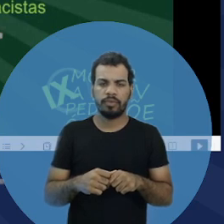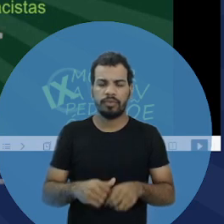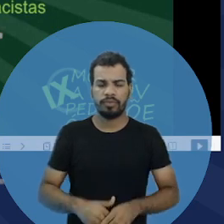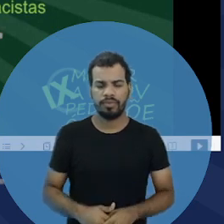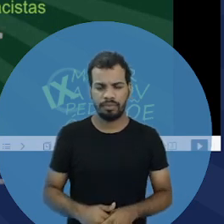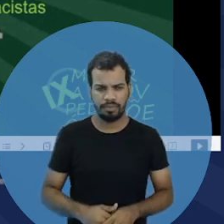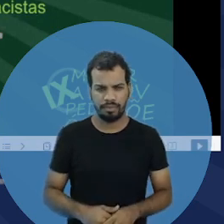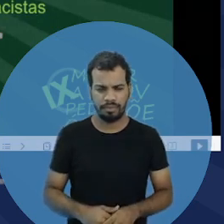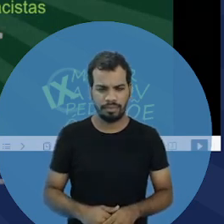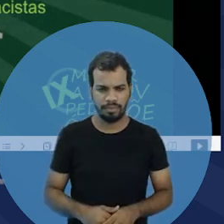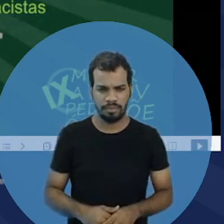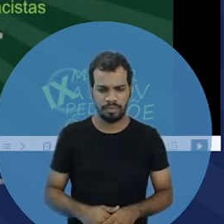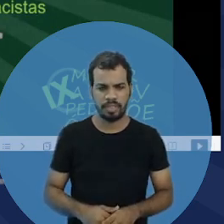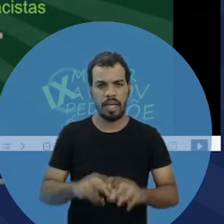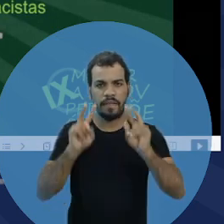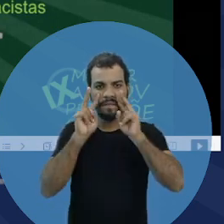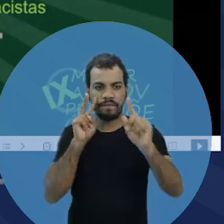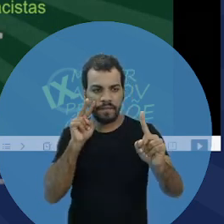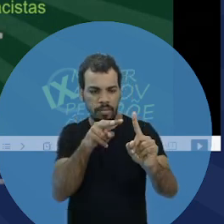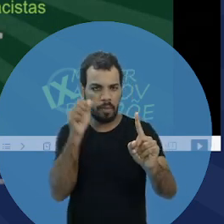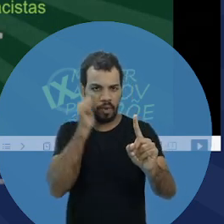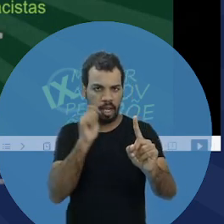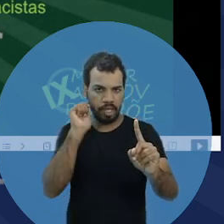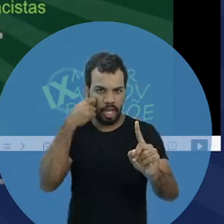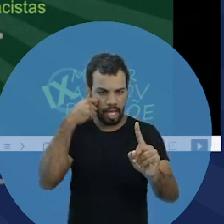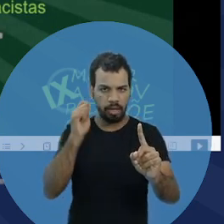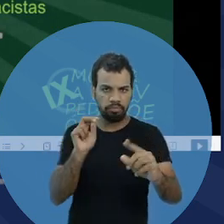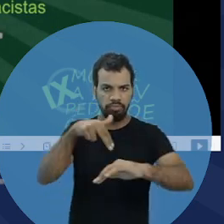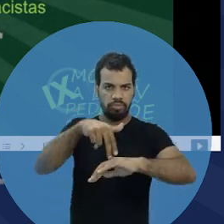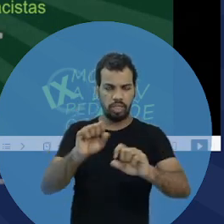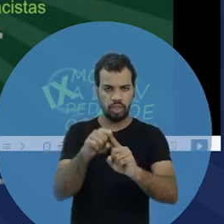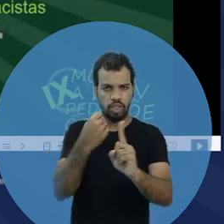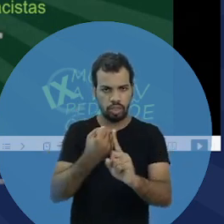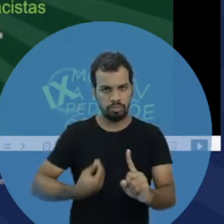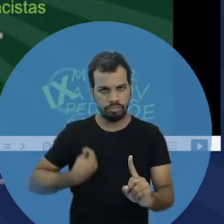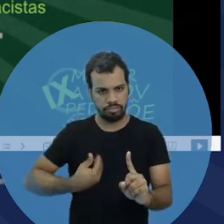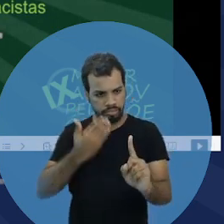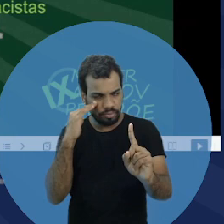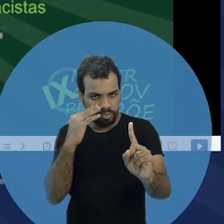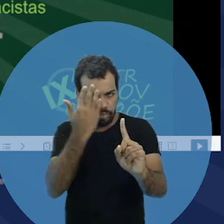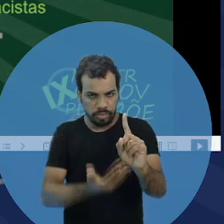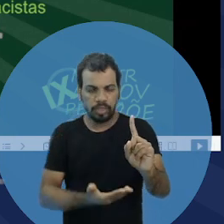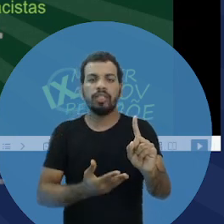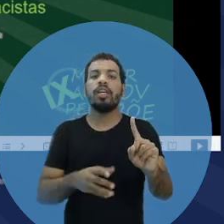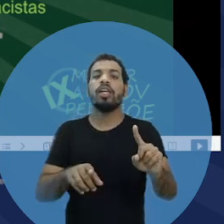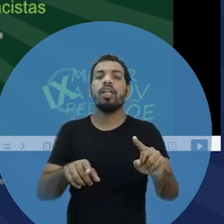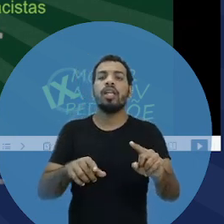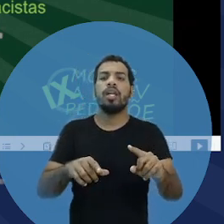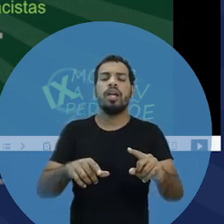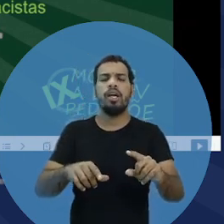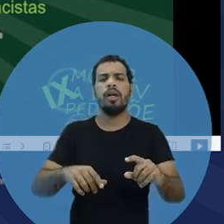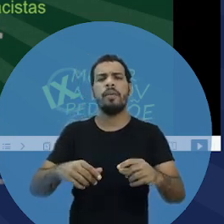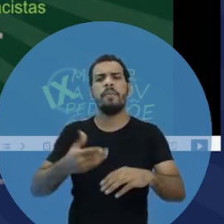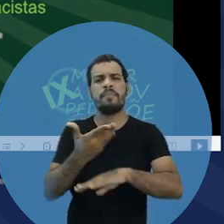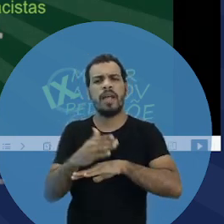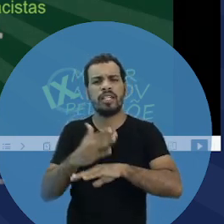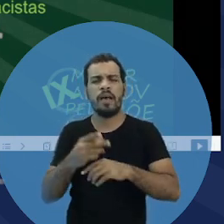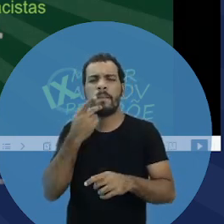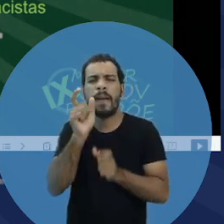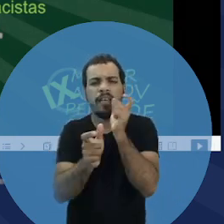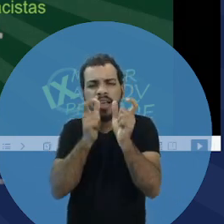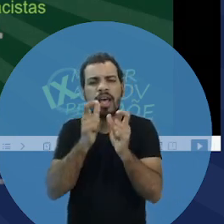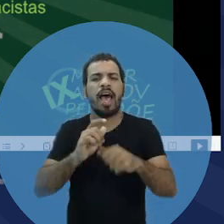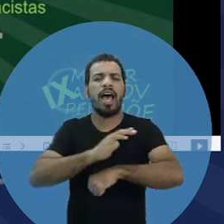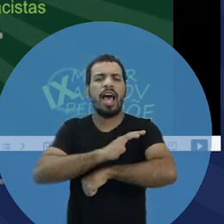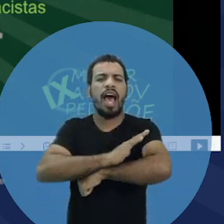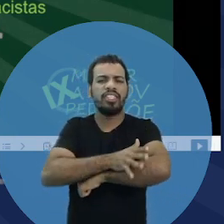mulheres negras em diversos segmentos da sociedade, desnaturalizar práticas racistas, misóginas e patriarcais, e destacar